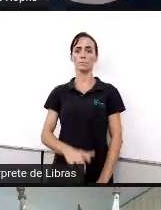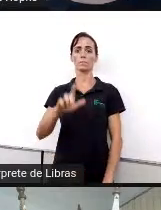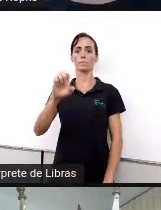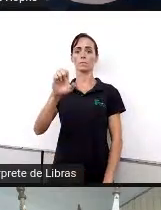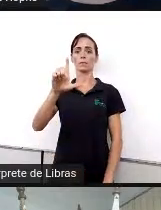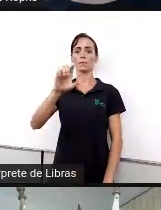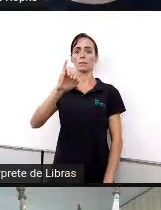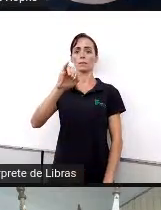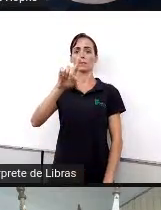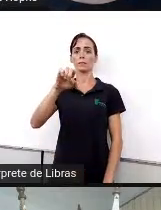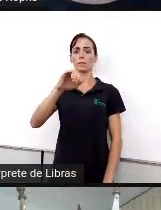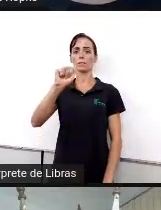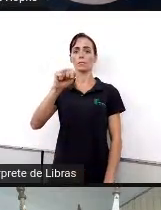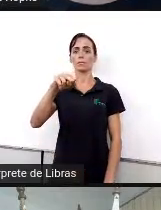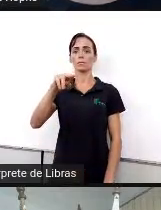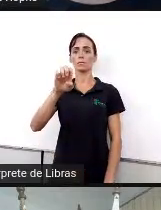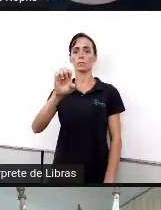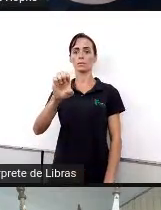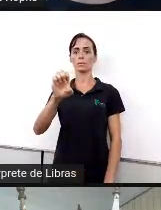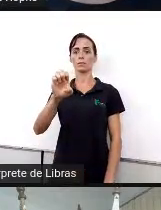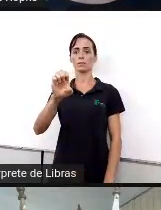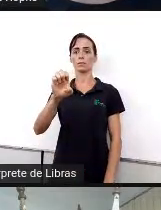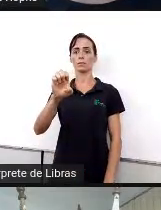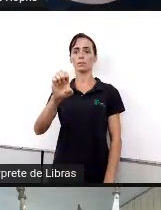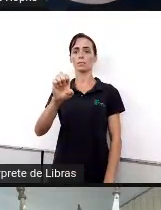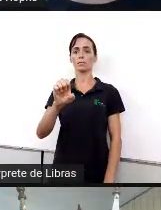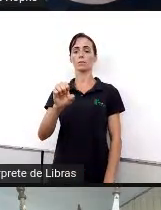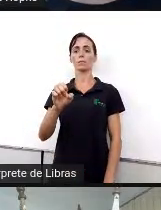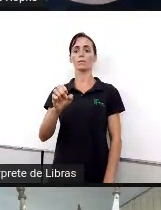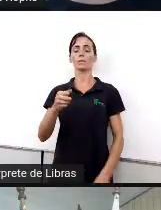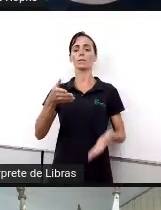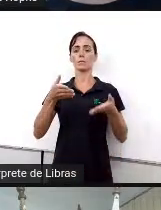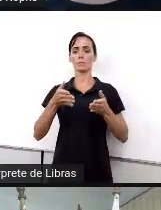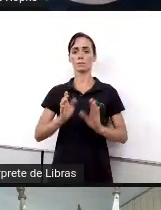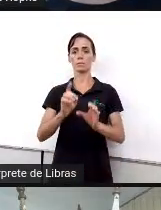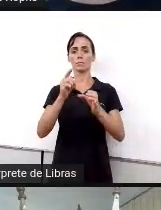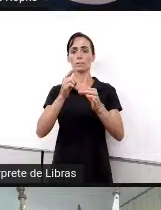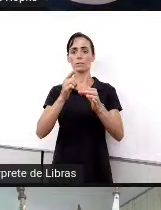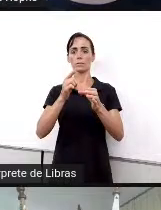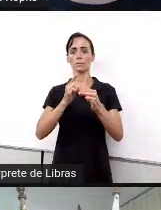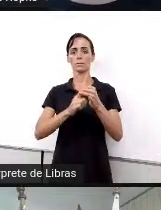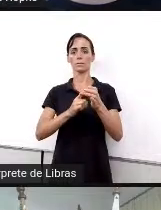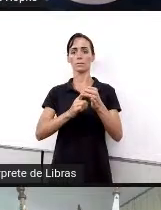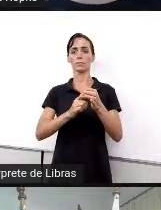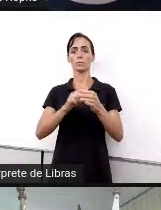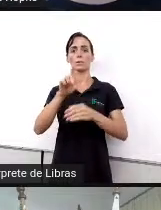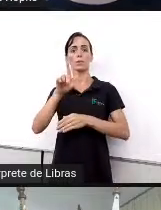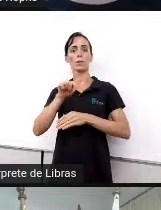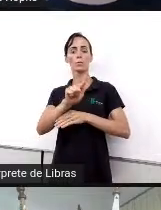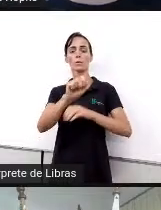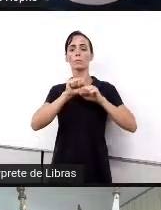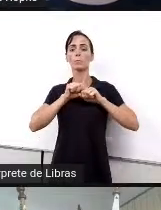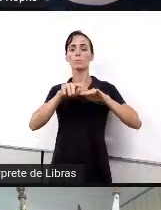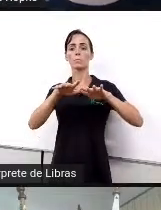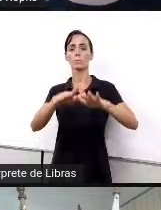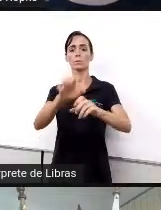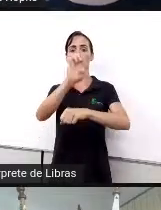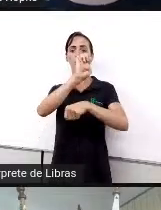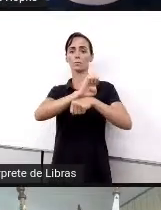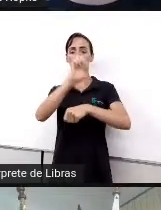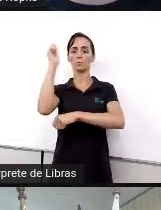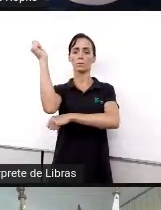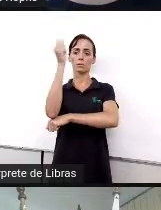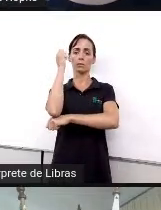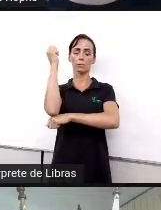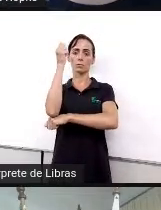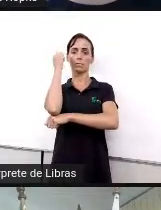Elisiane Marques de Lima, natural da cidade de Guarani das Missões, do estado do Rio Grande do